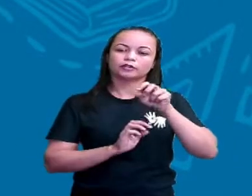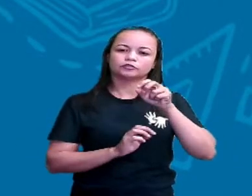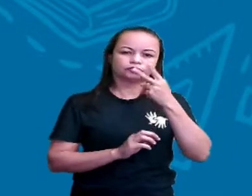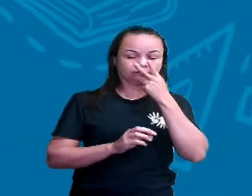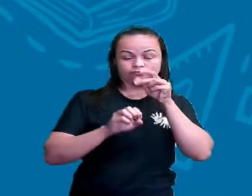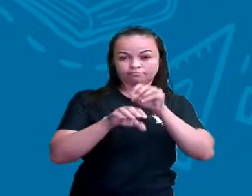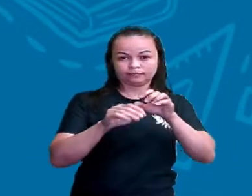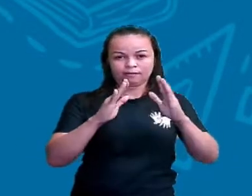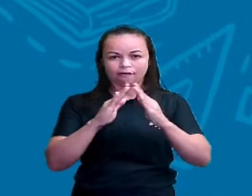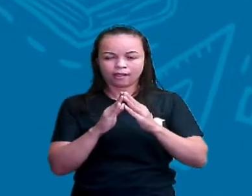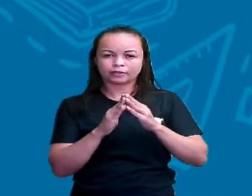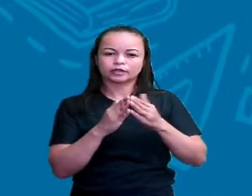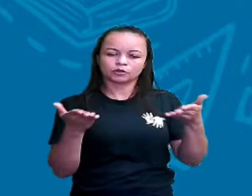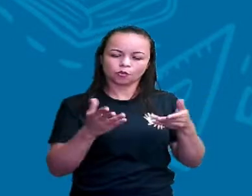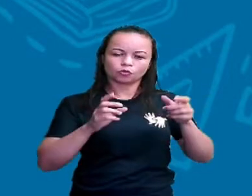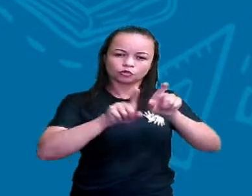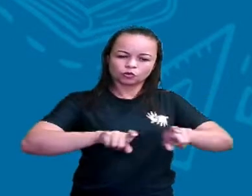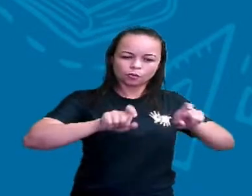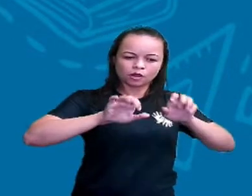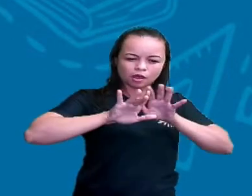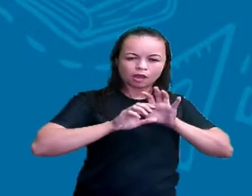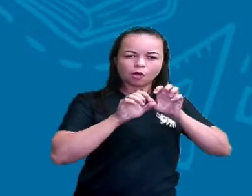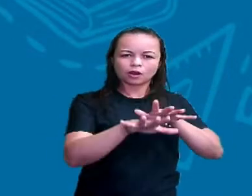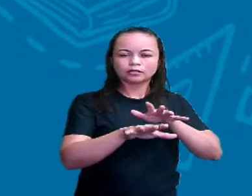né? Então, nesse contexto ainda de